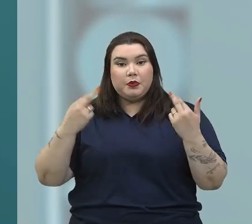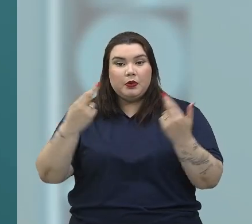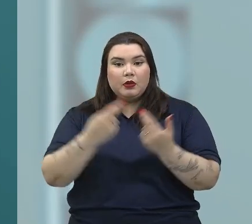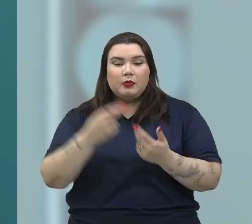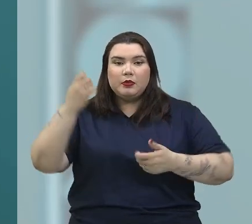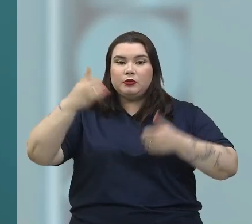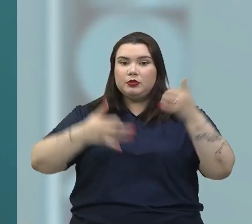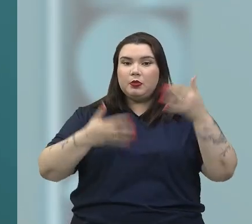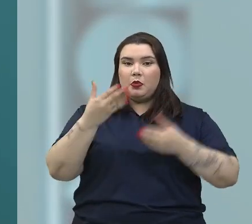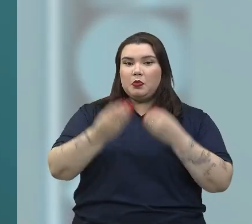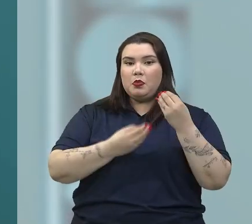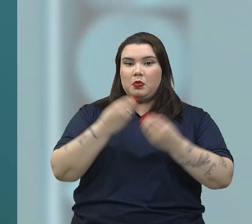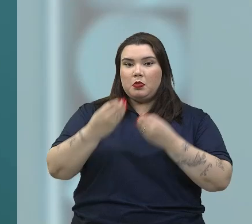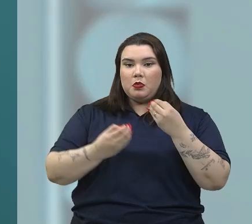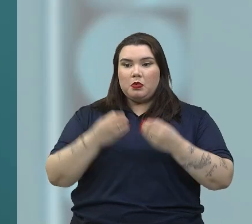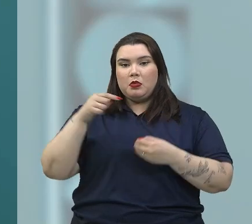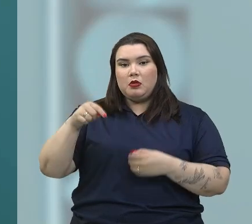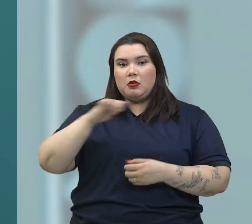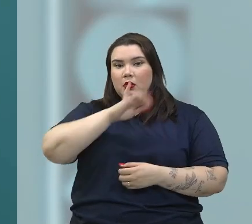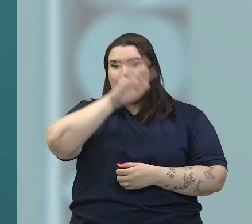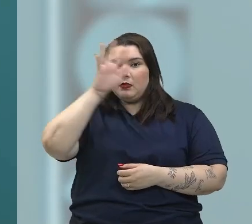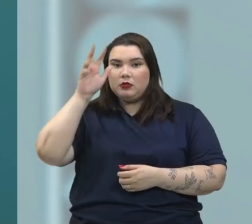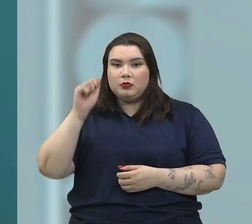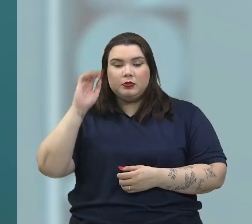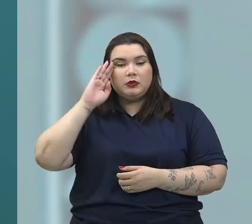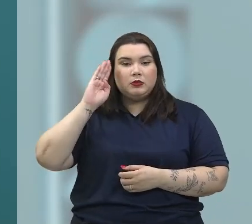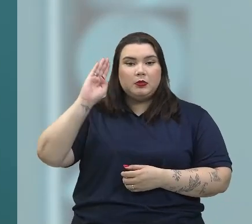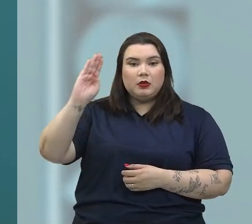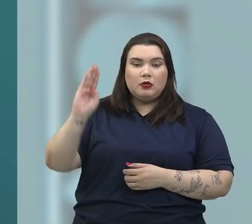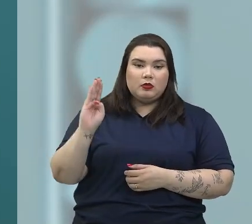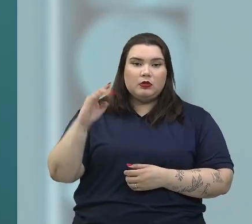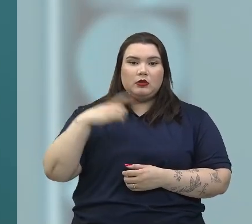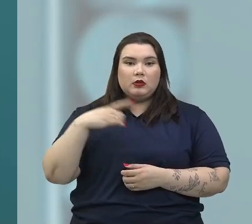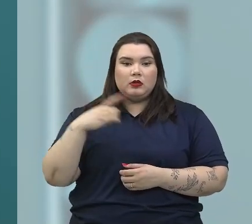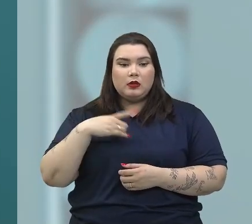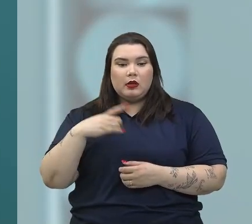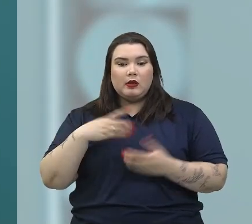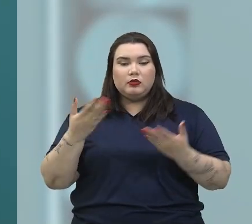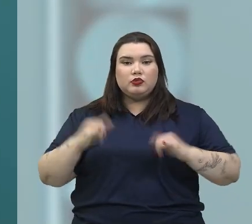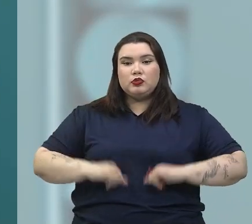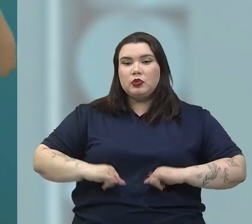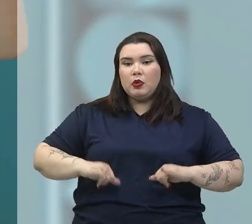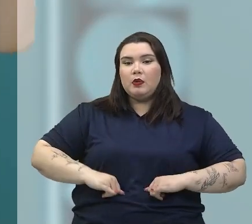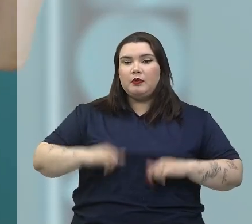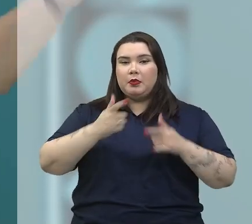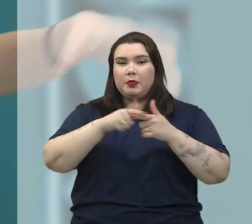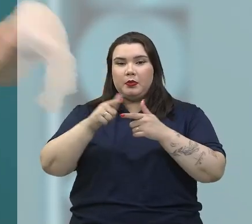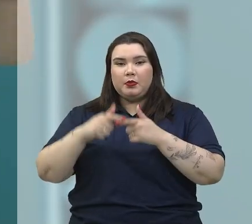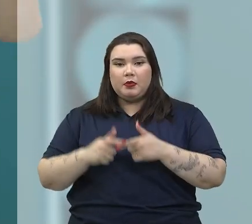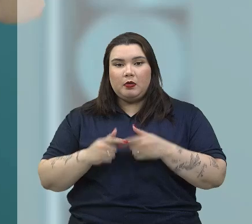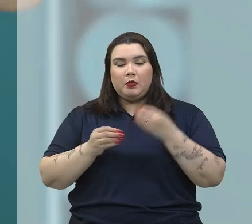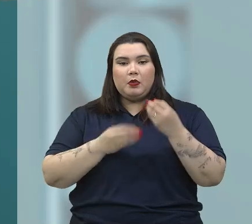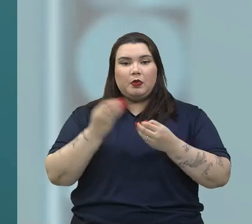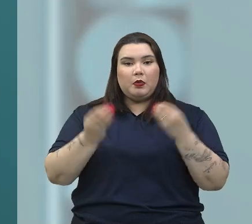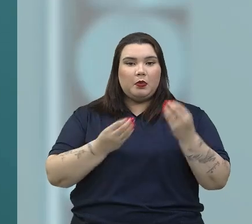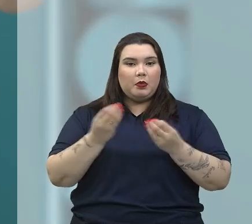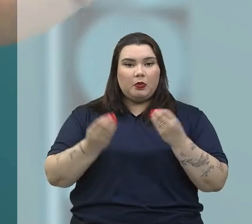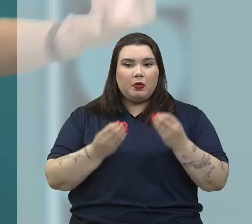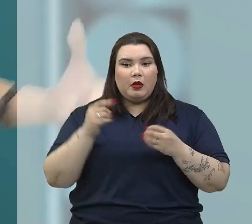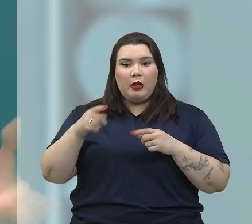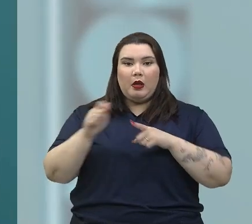falar de como que os amazonenses, sobretudo, estavam deslumbrados ainda com a ideia de que